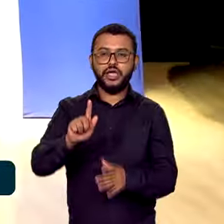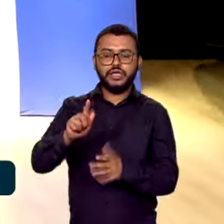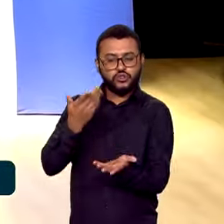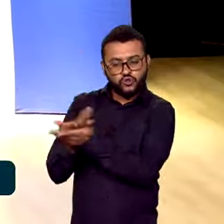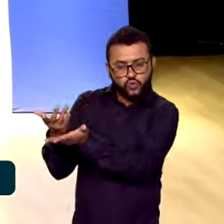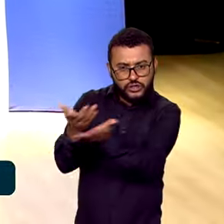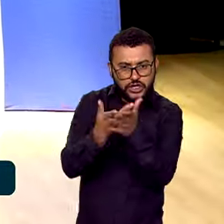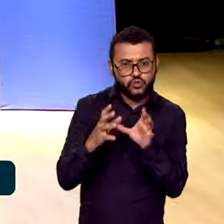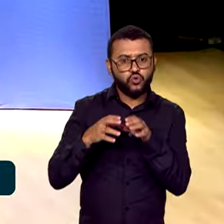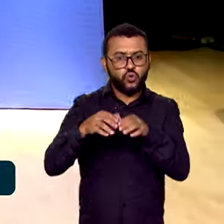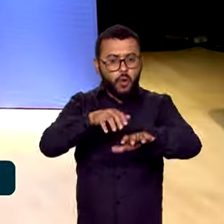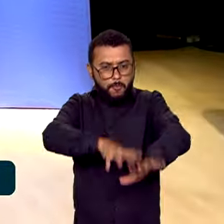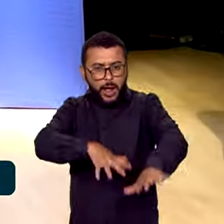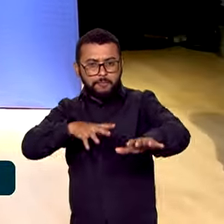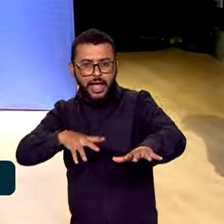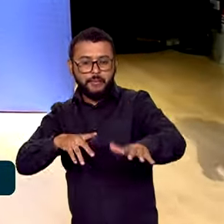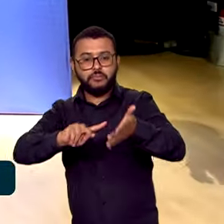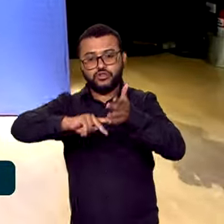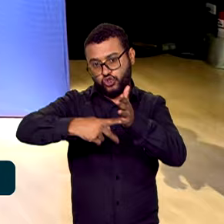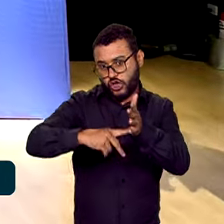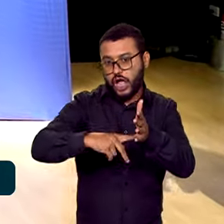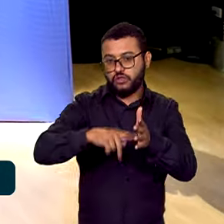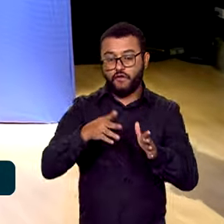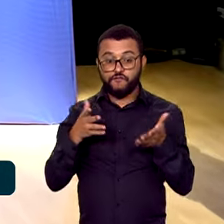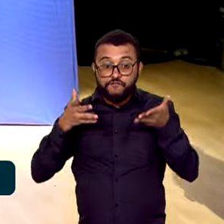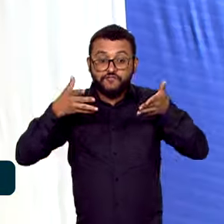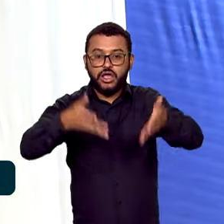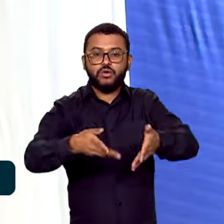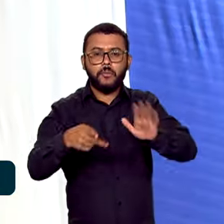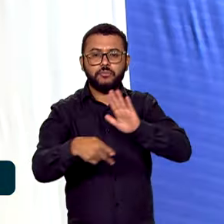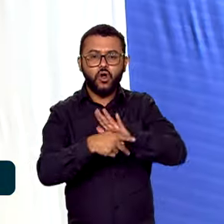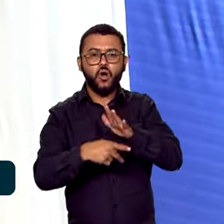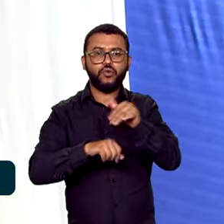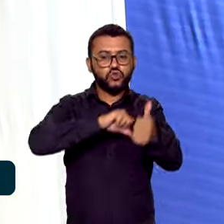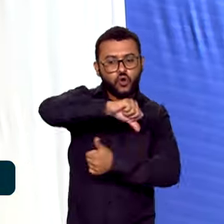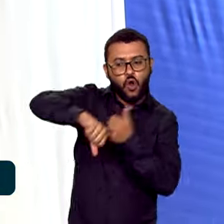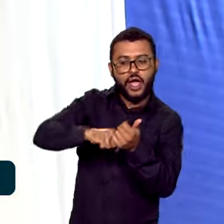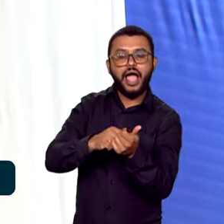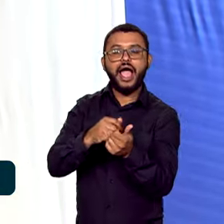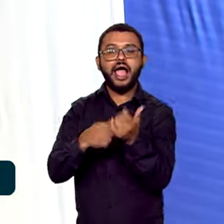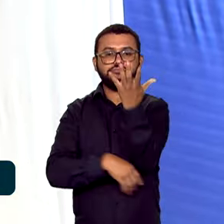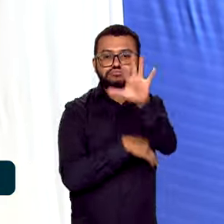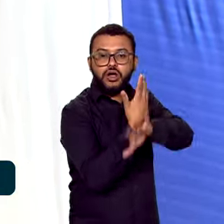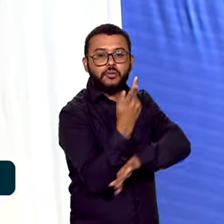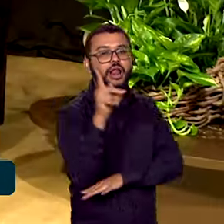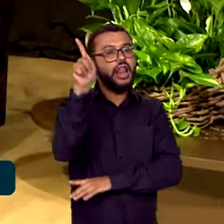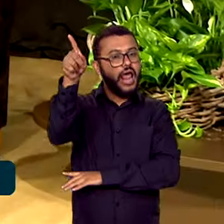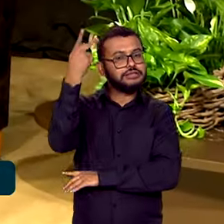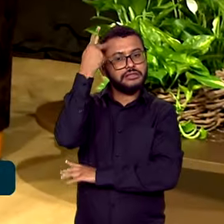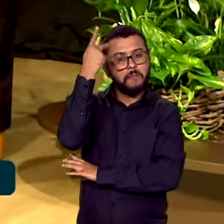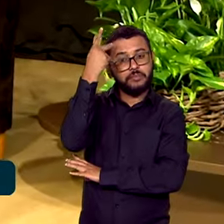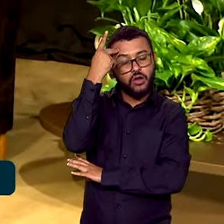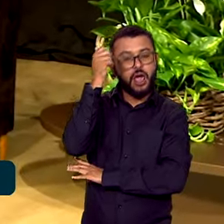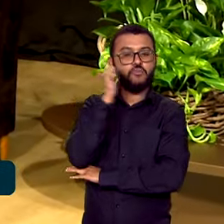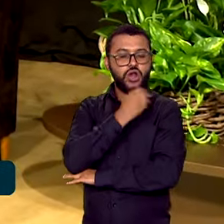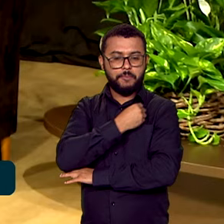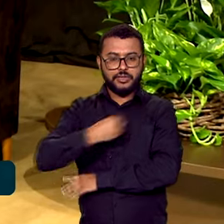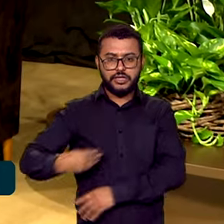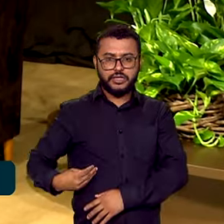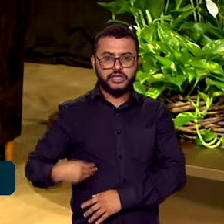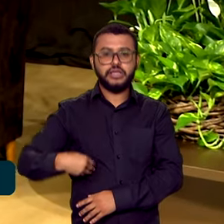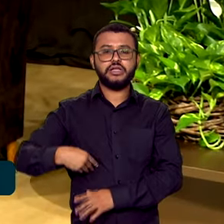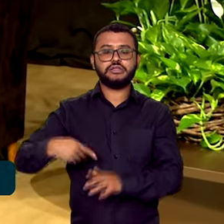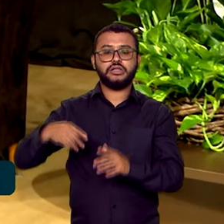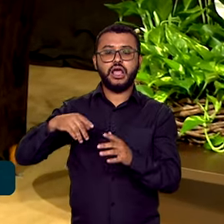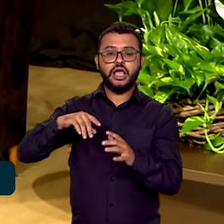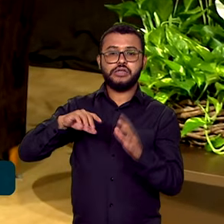e representantes sindicais estiveram presentes no evento sobre transformação ecológica em São Paulo. A ministra do Meio Ambiente e